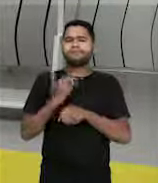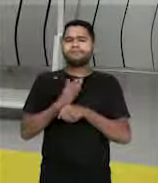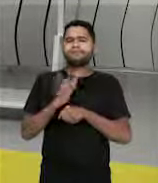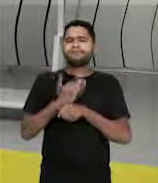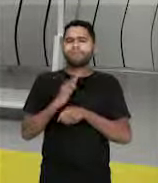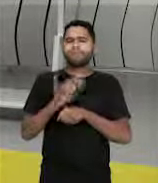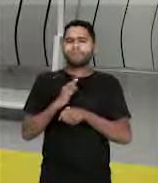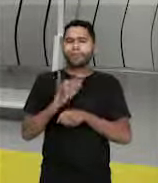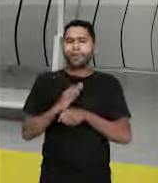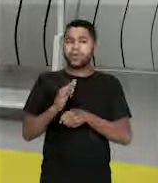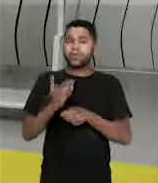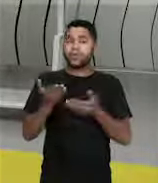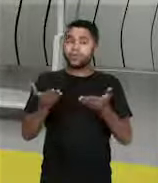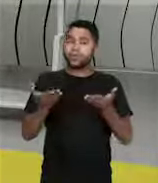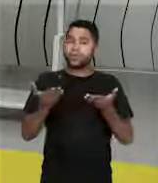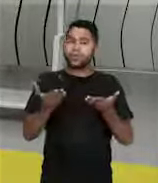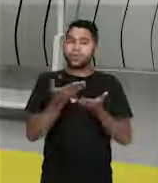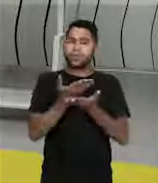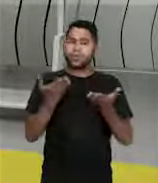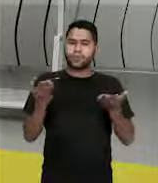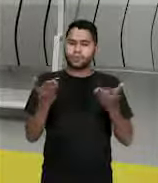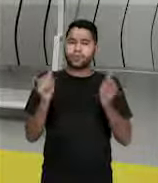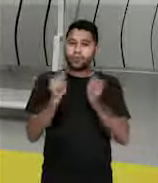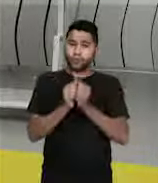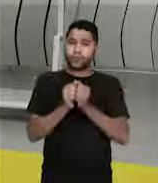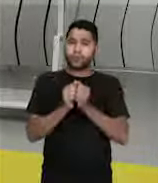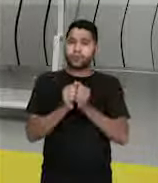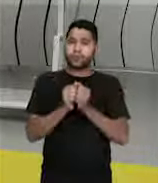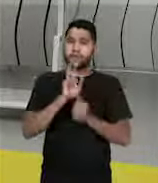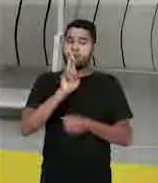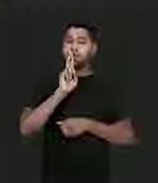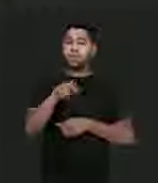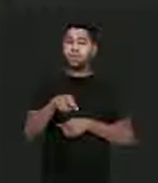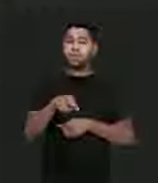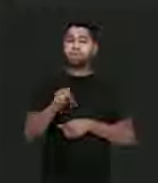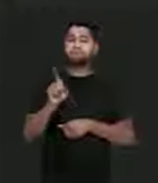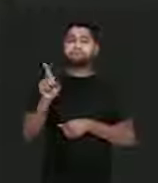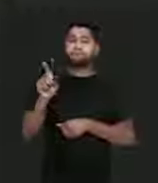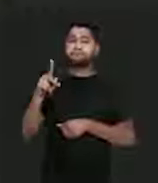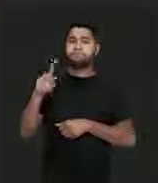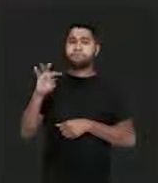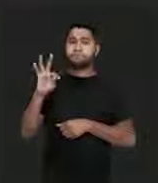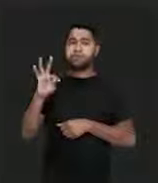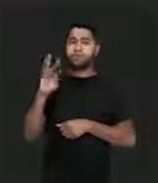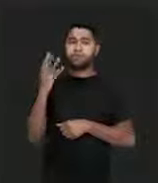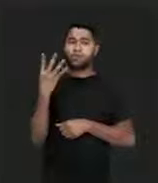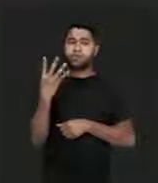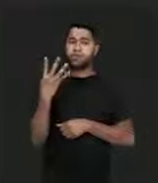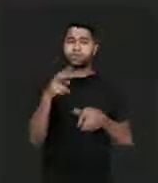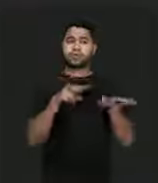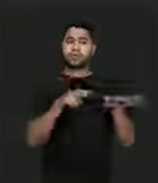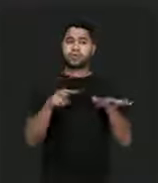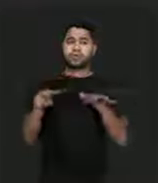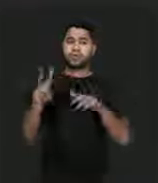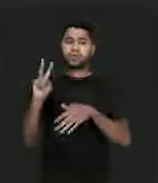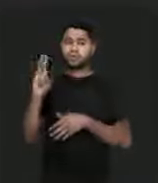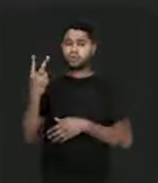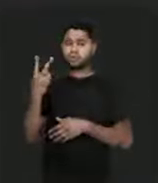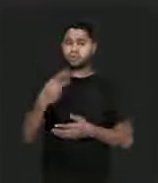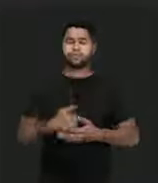exercício. Vou convidar a você a resolver o exercício que encontra-se no seu PET 4 na semana